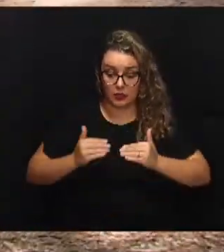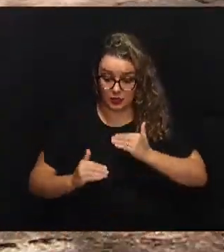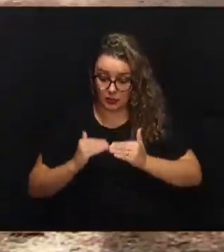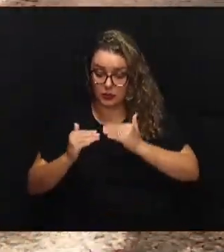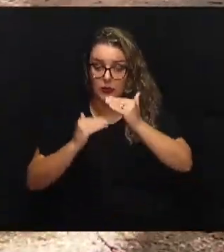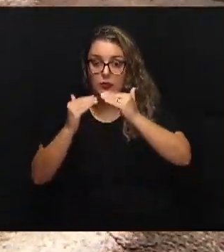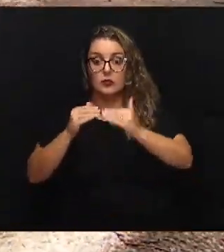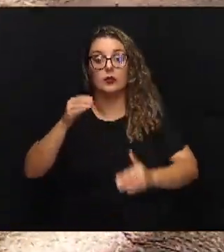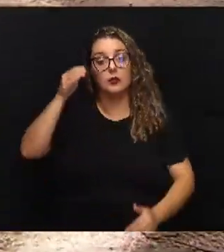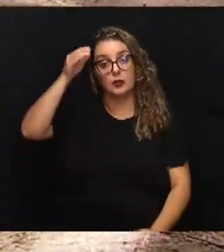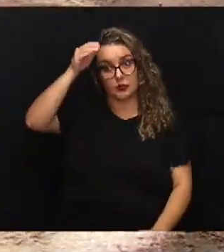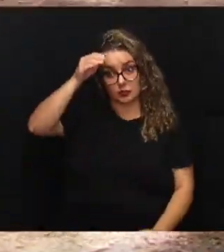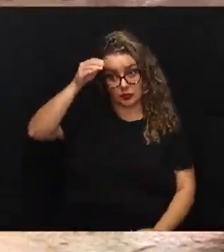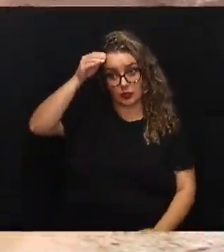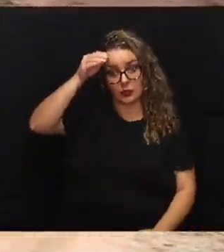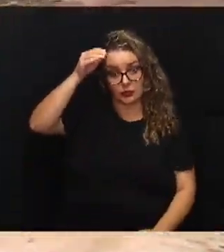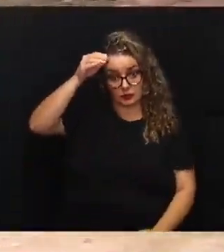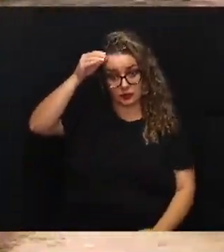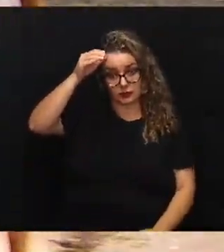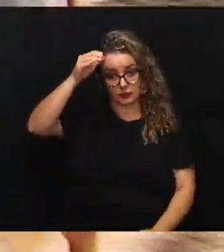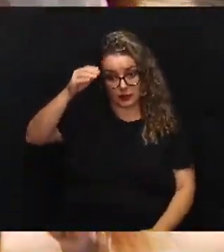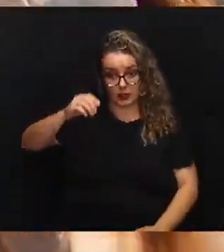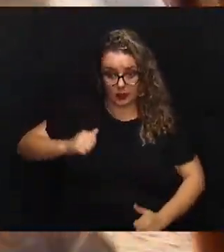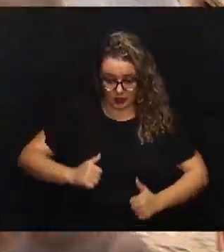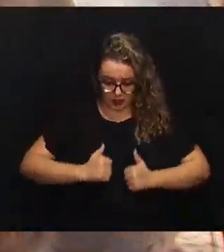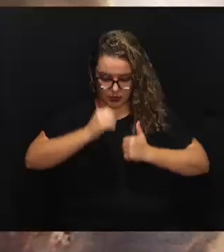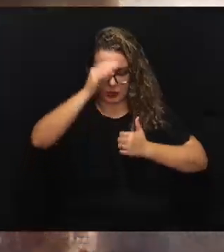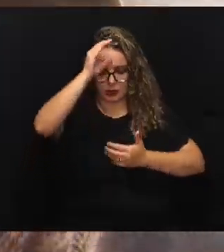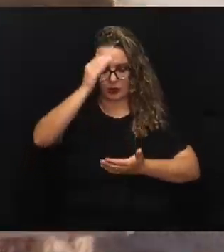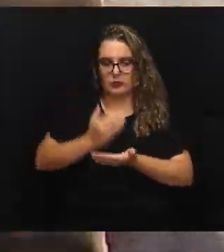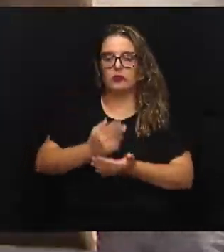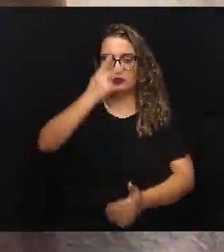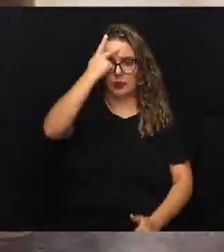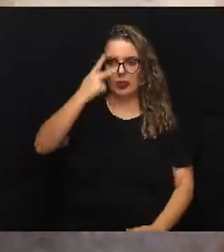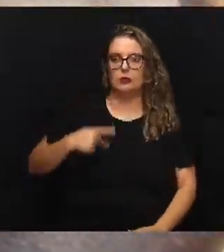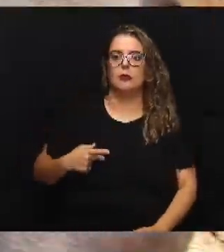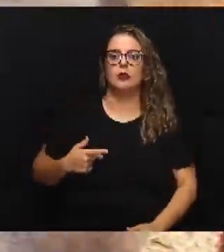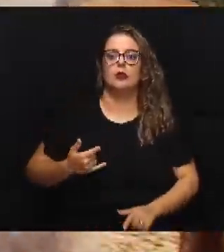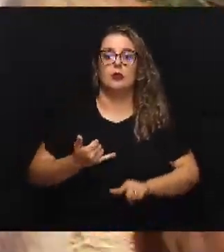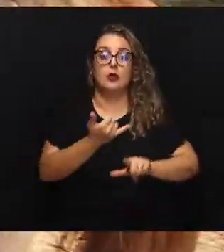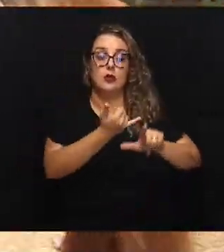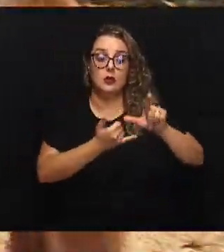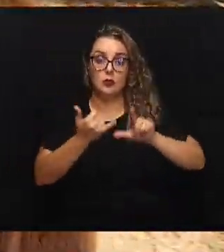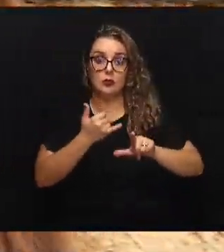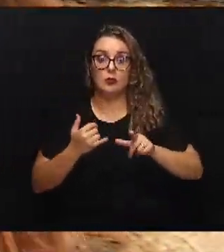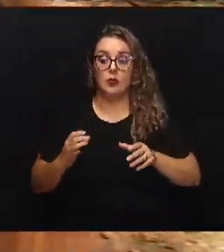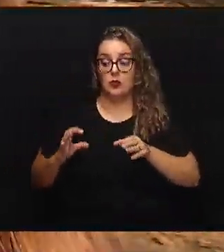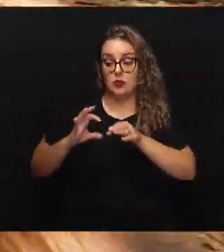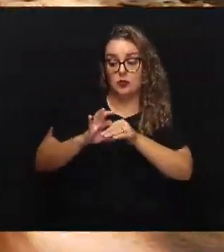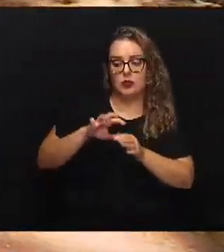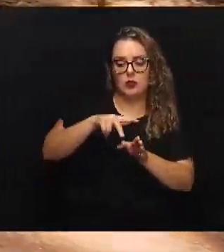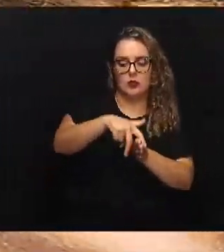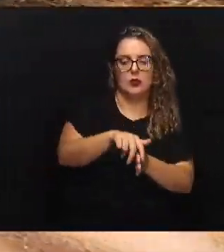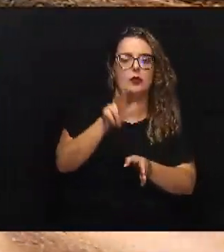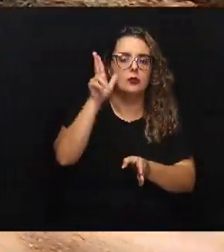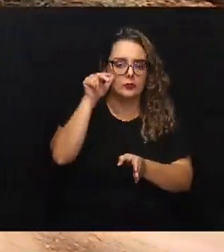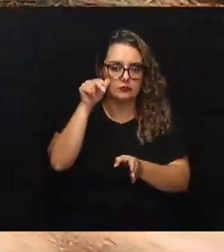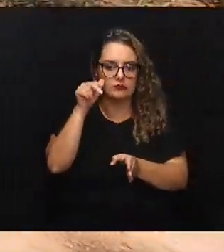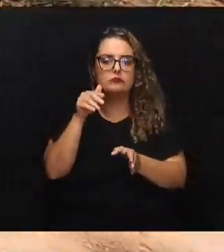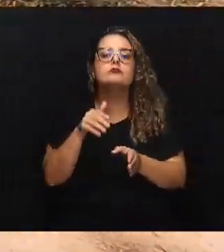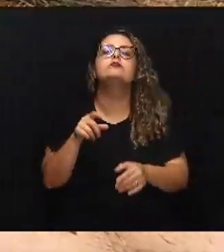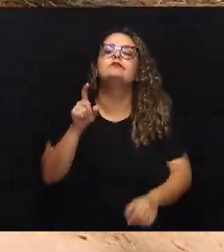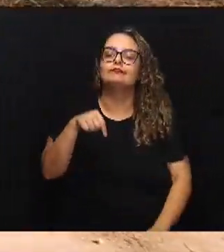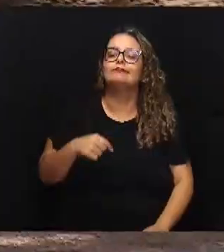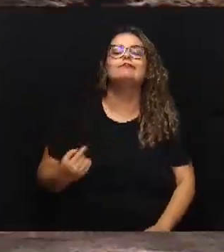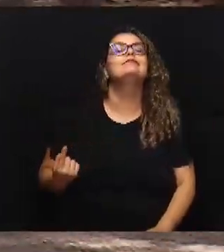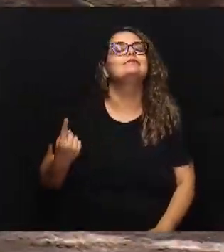desenvolvimento cognitivo e na autoconfiança. O ambiente lúdico e o vínculo com o cavalo tornam a sessão